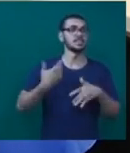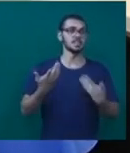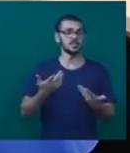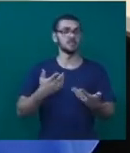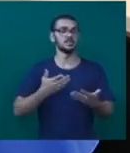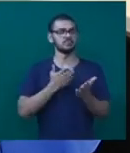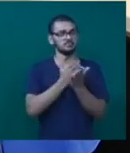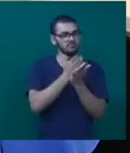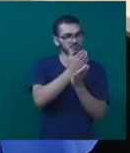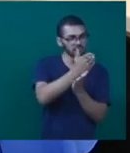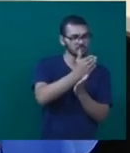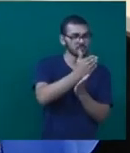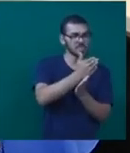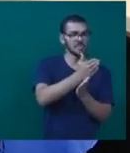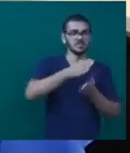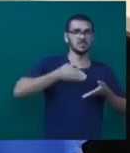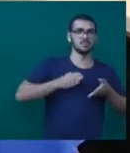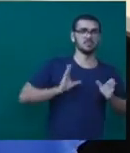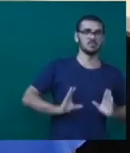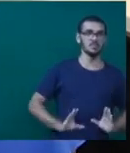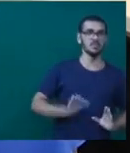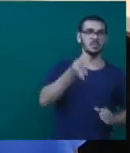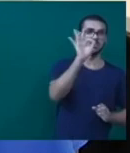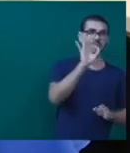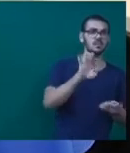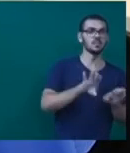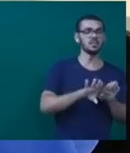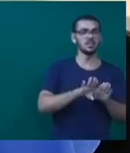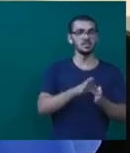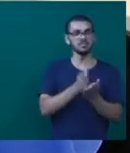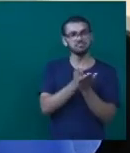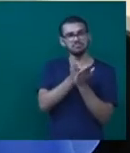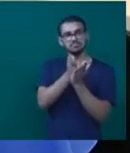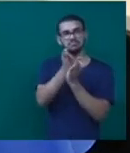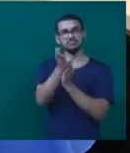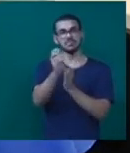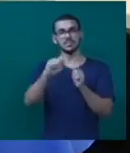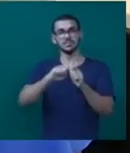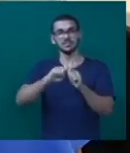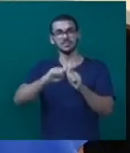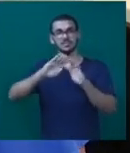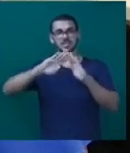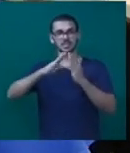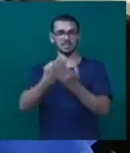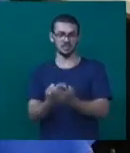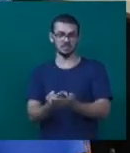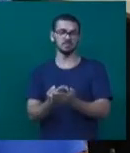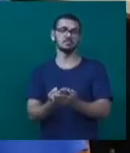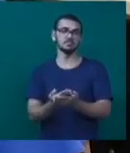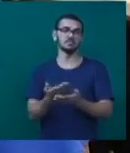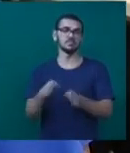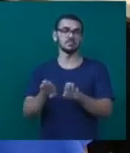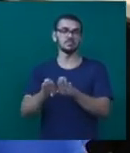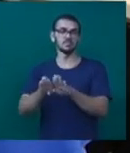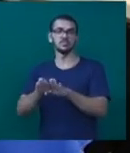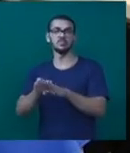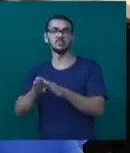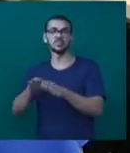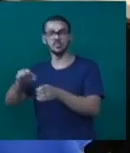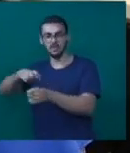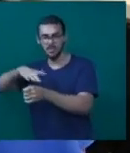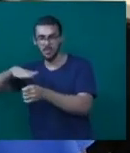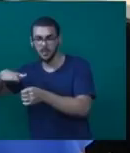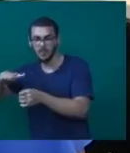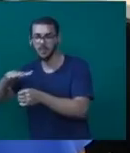trabalha com estudo comportamental, tem uma vertente que faz trabalhos educativos e trabalhos de